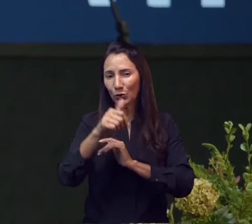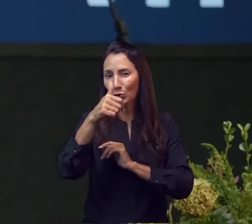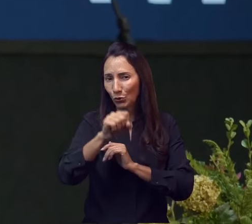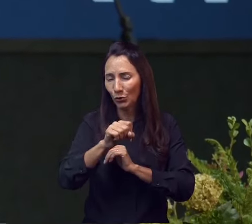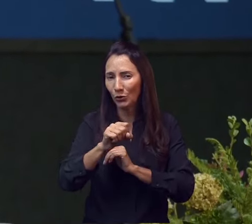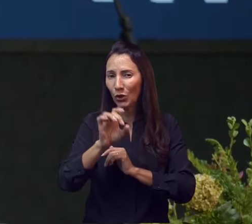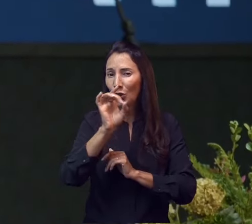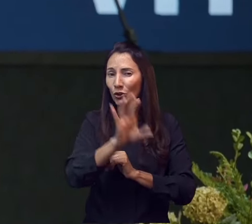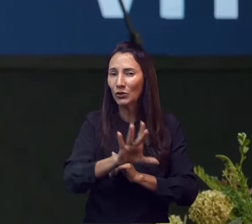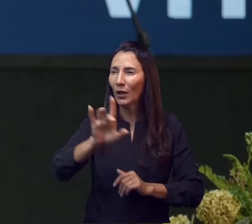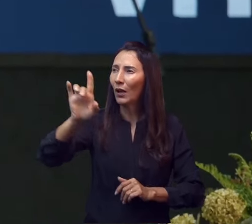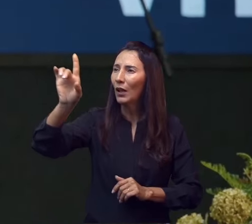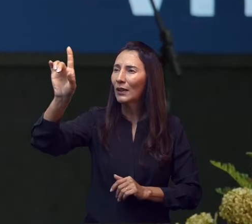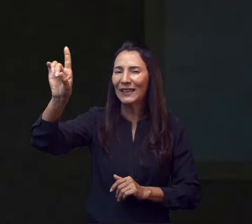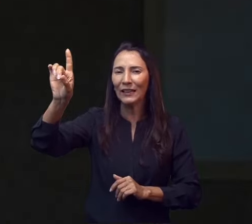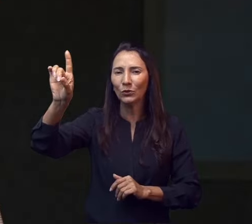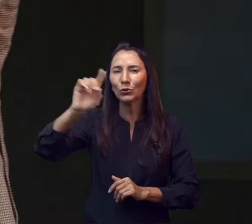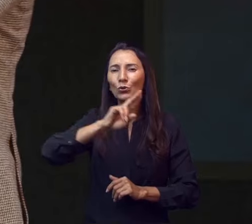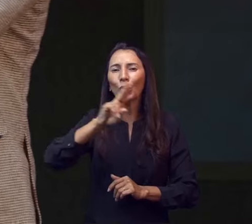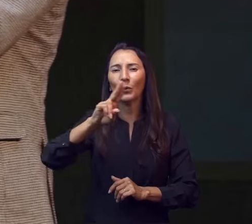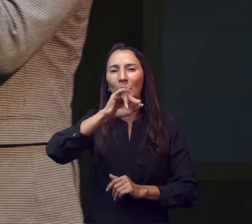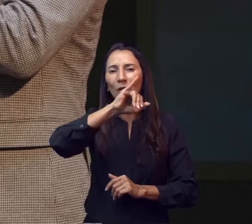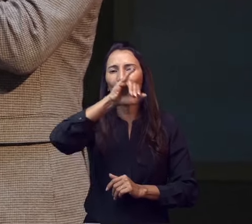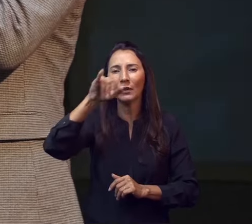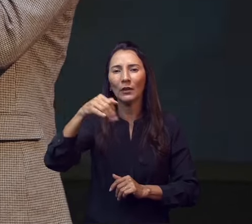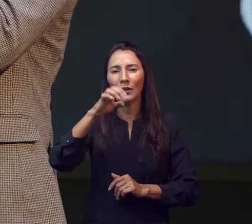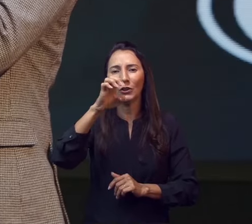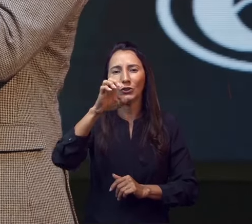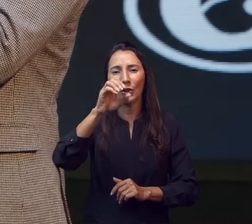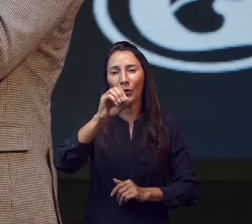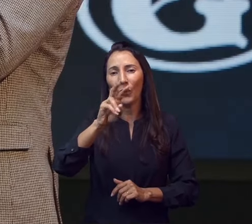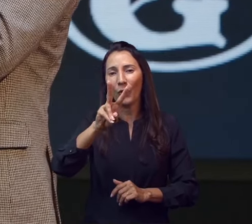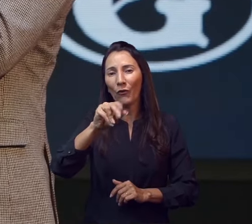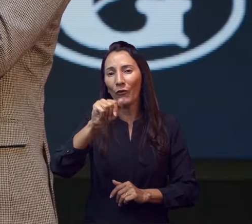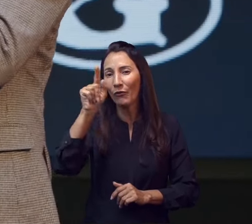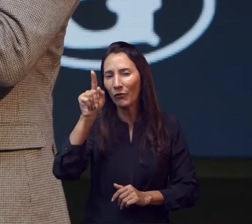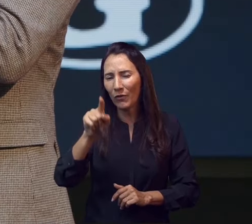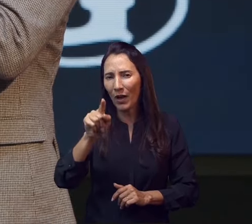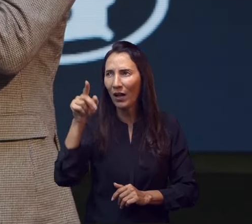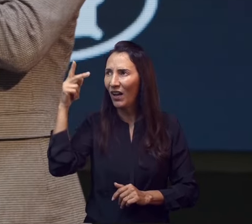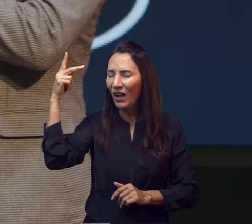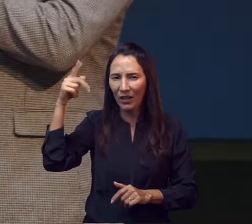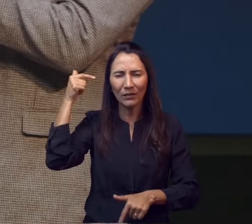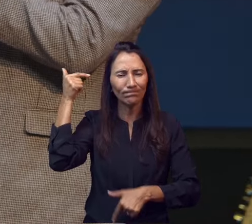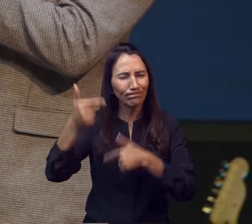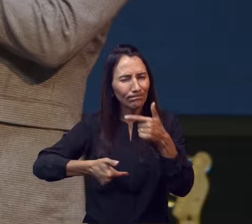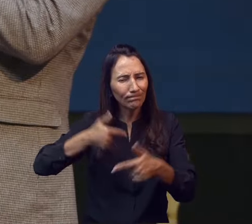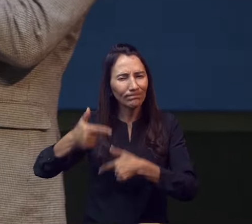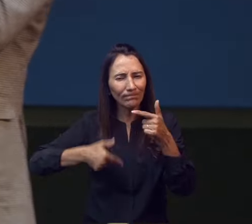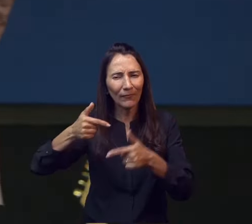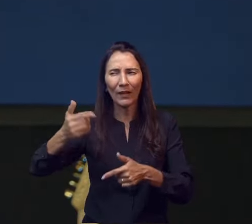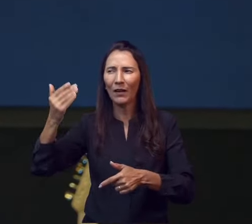e que altíssimo sobre a Terra isso é aquele que opera que vai continuar operando aquele que fez que faz e vai